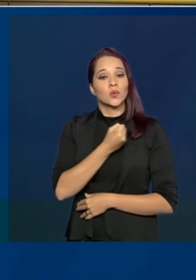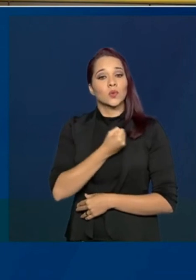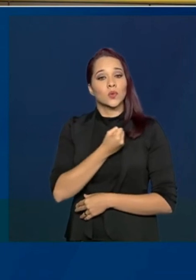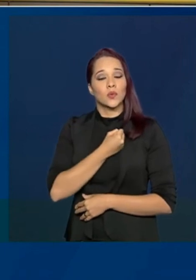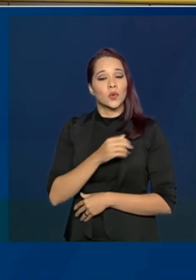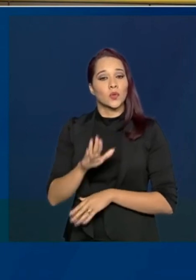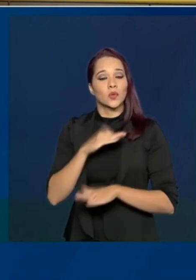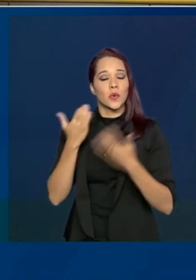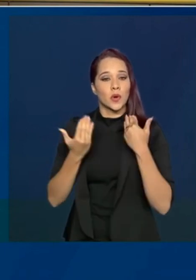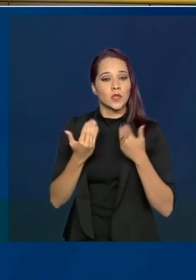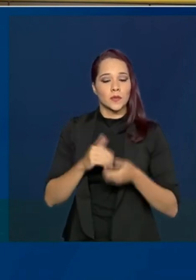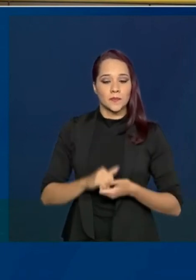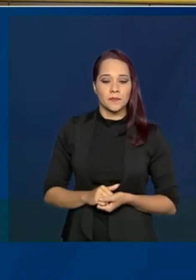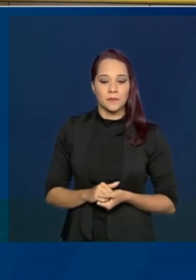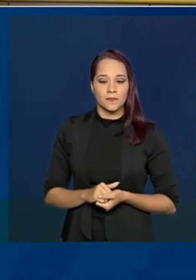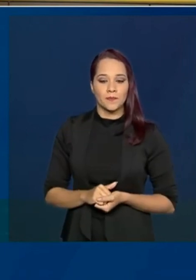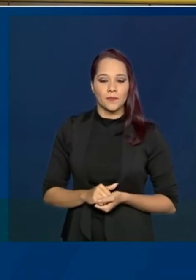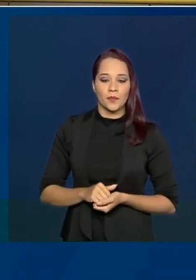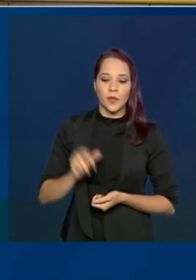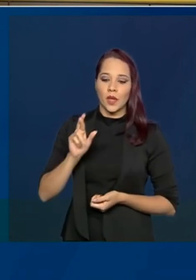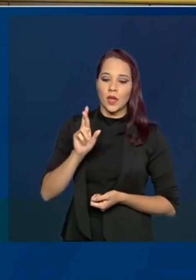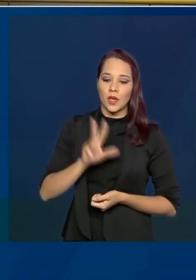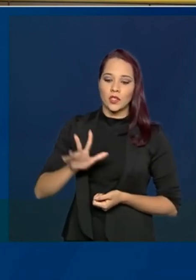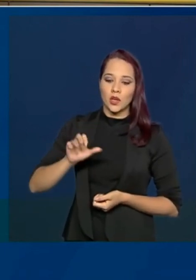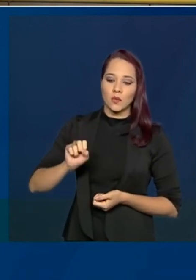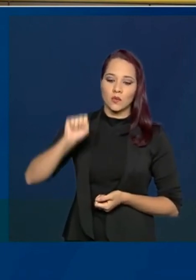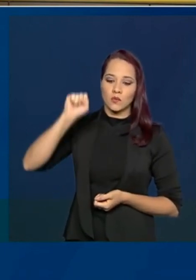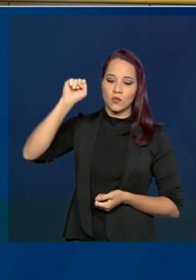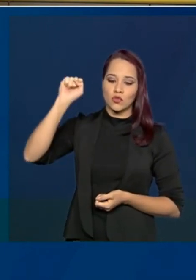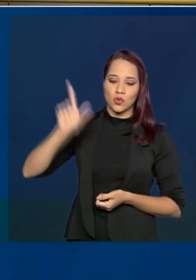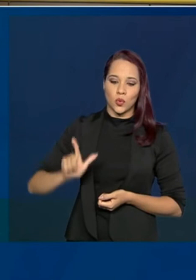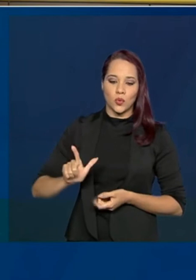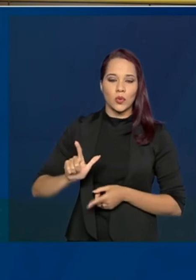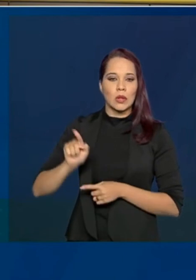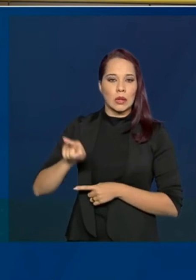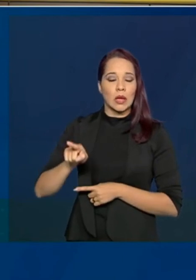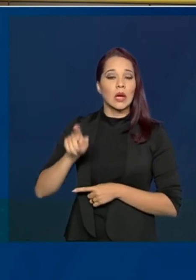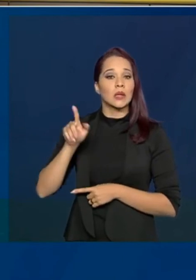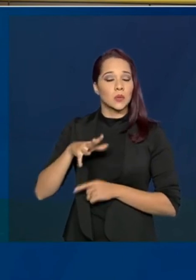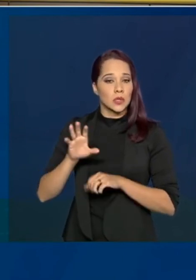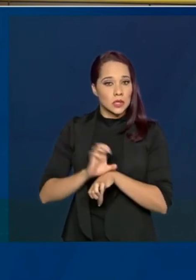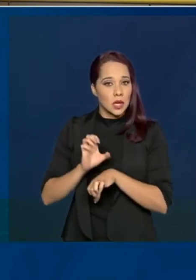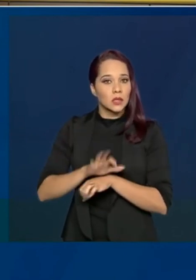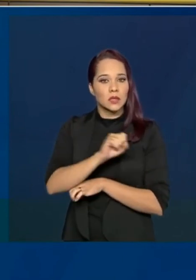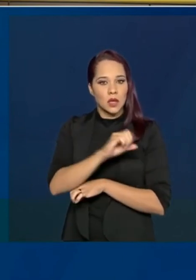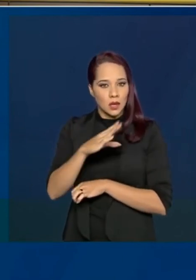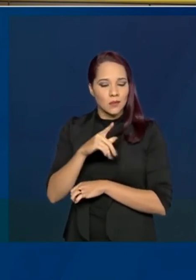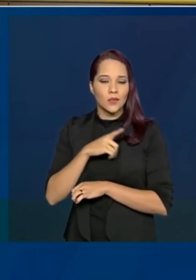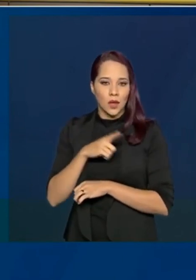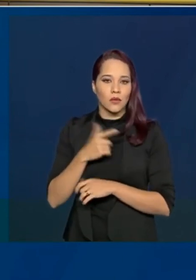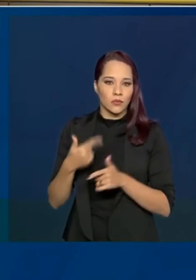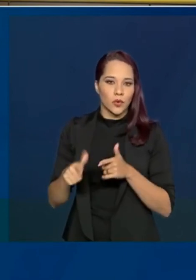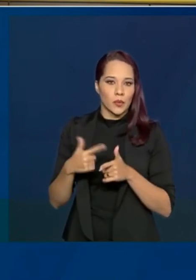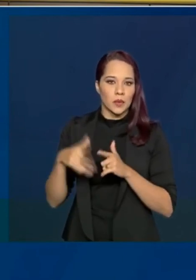de casos quanto de óbitos. Região Sul, fazendo a ressalva do estado de Santa Catarina, que sim, teve uma influência em relação